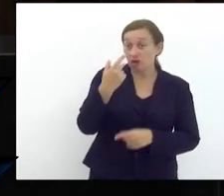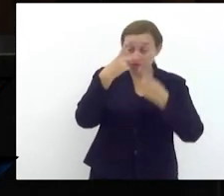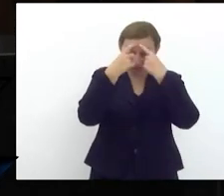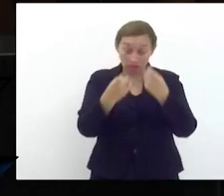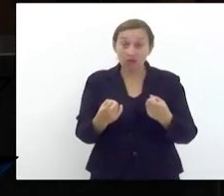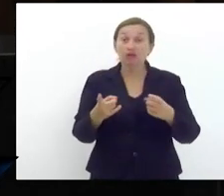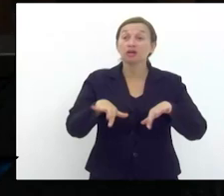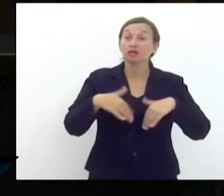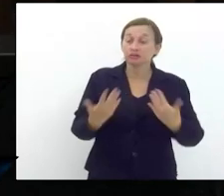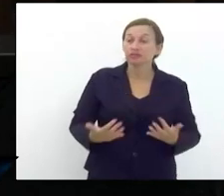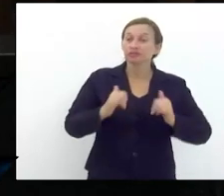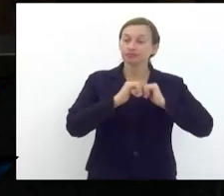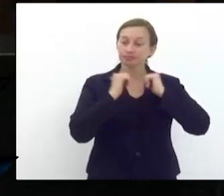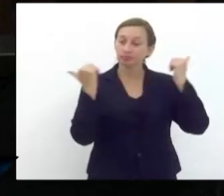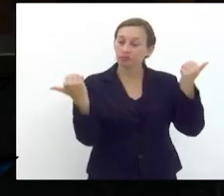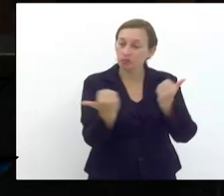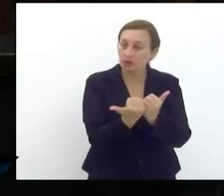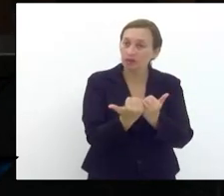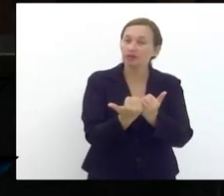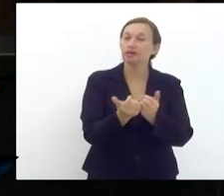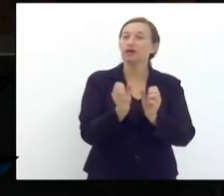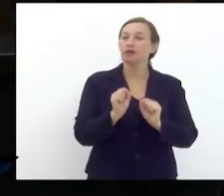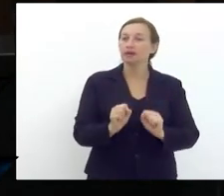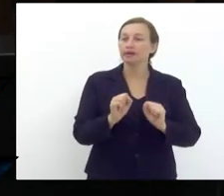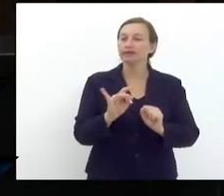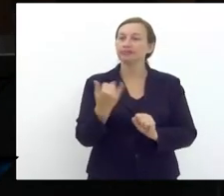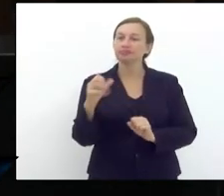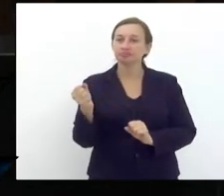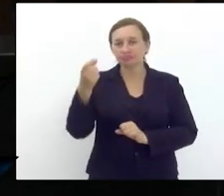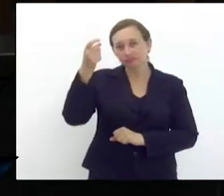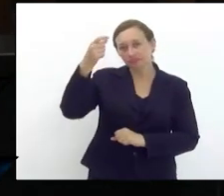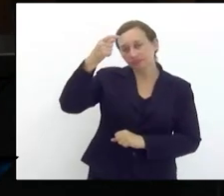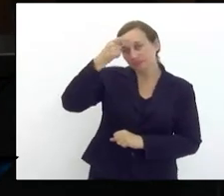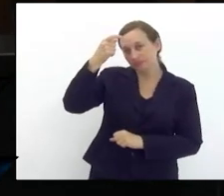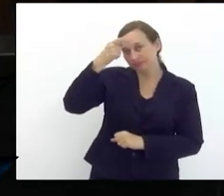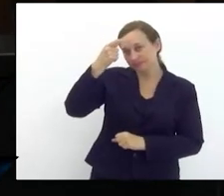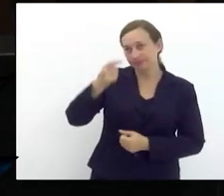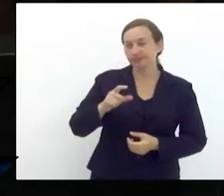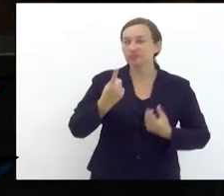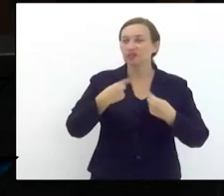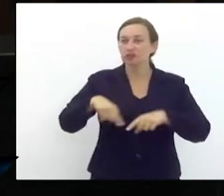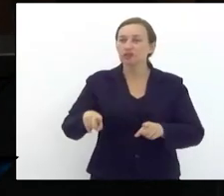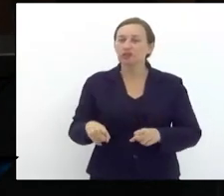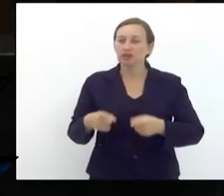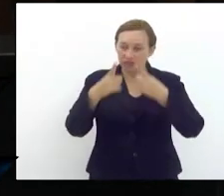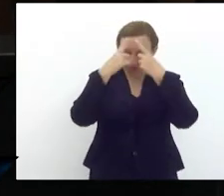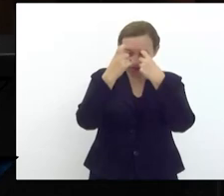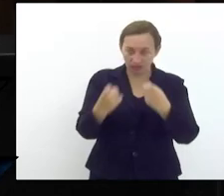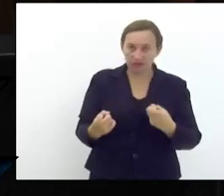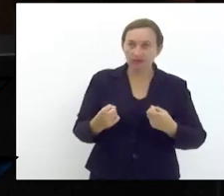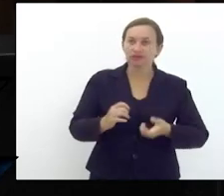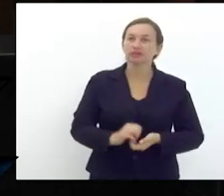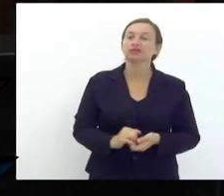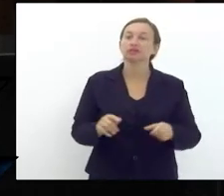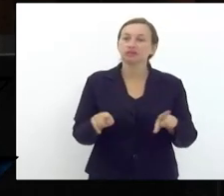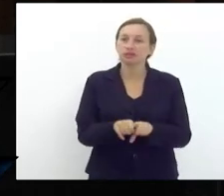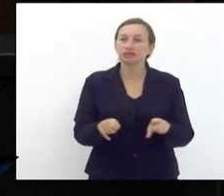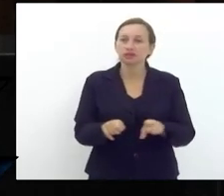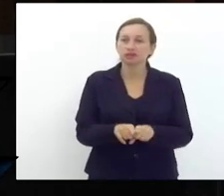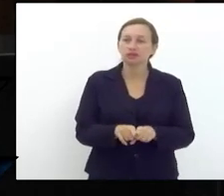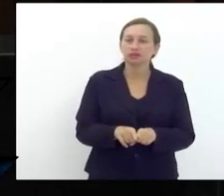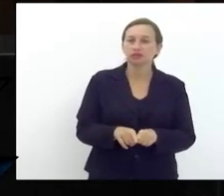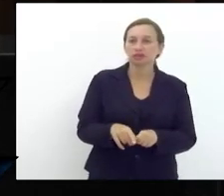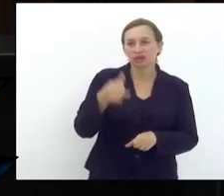também pode deve servir para campanhas de conscientização contra essas violências e também de